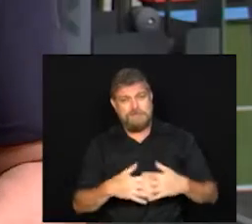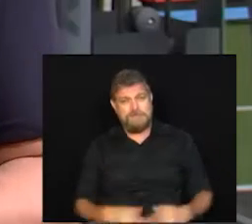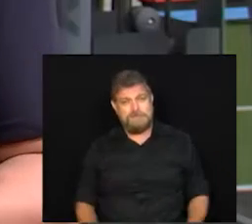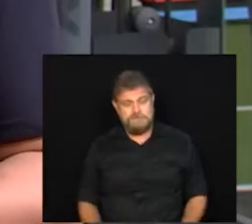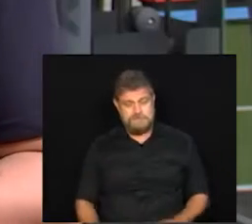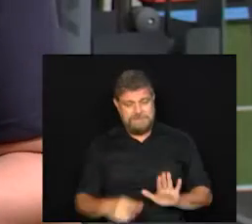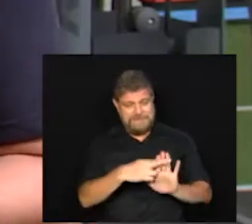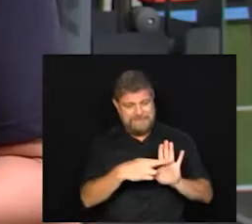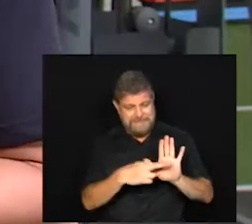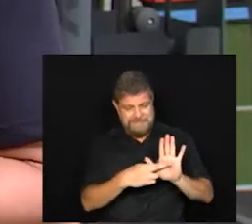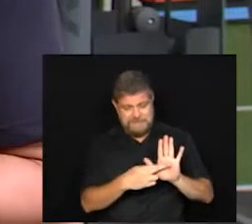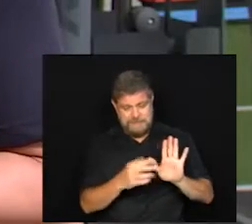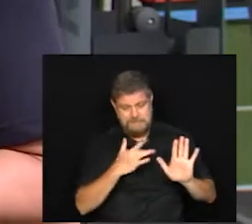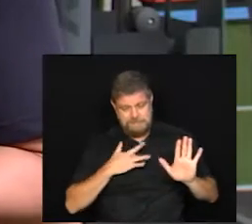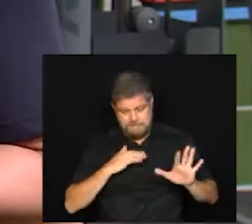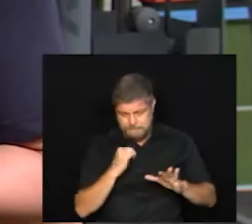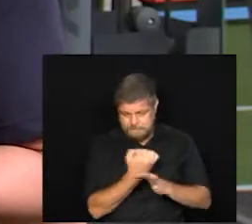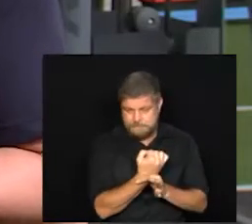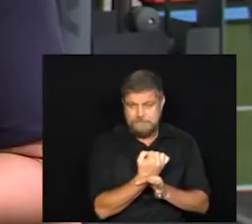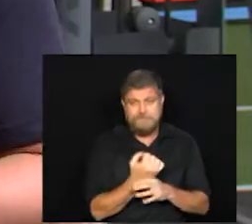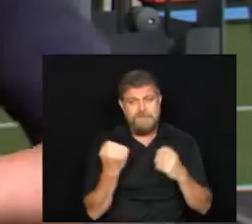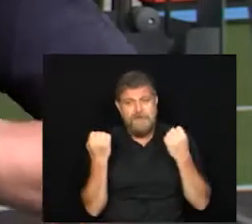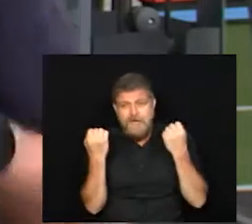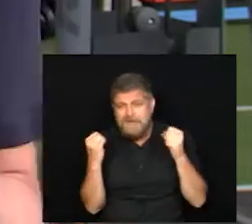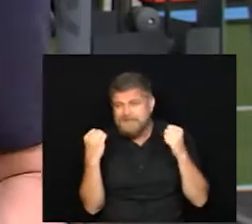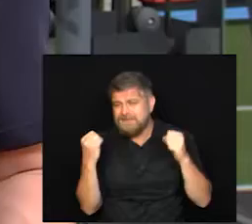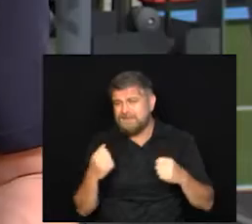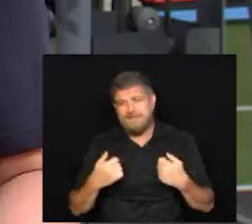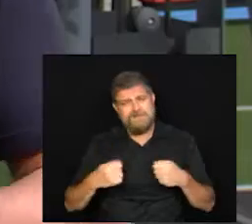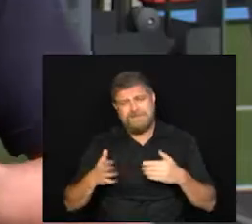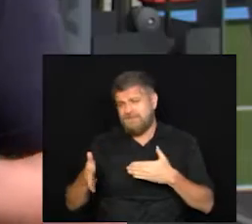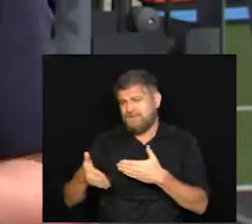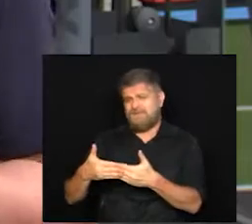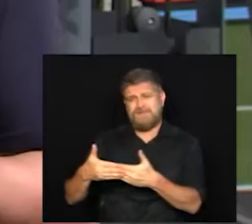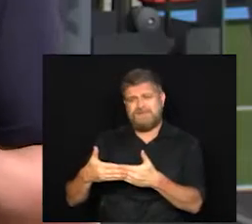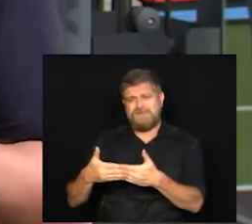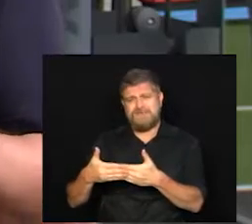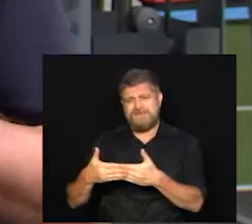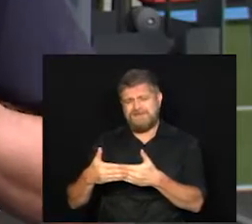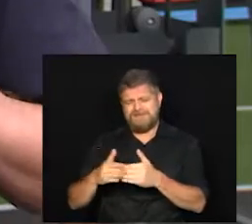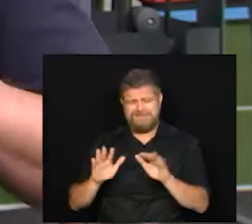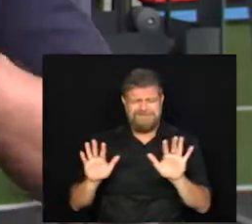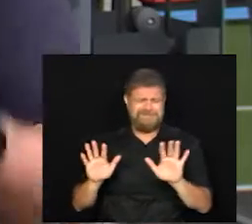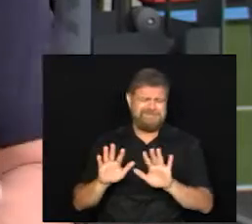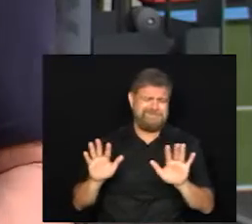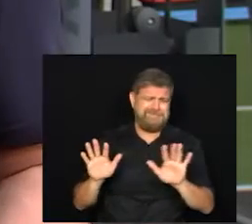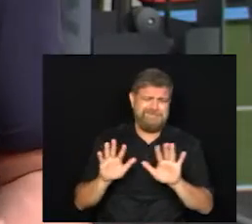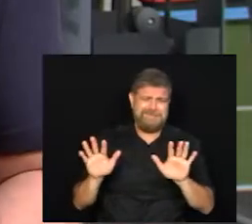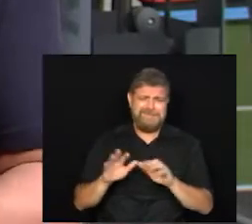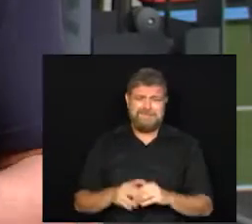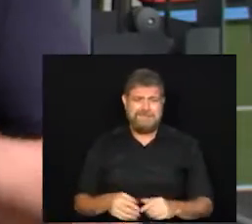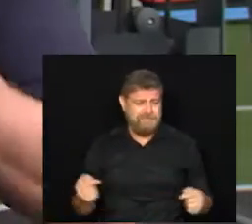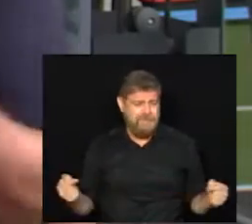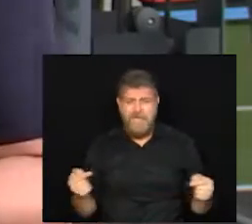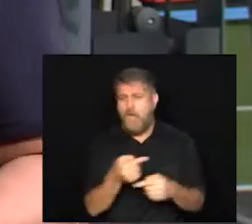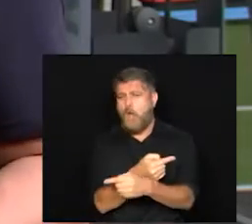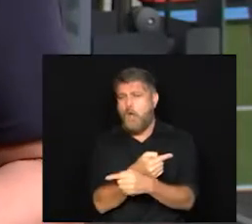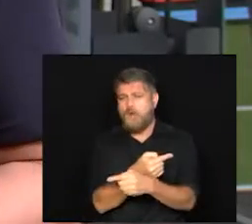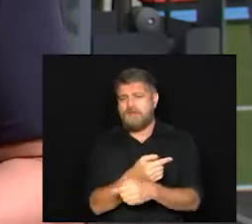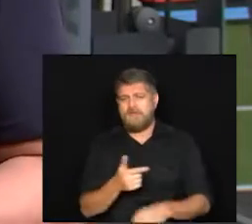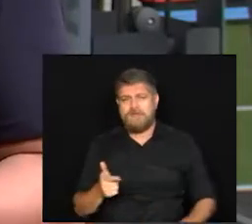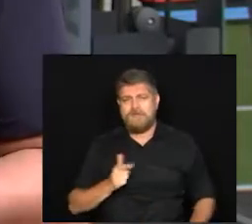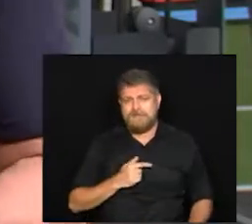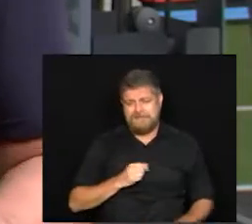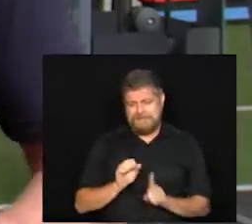obedecendo às normas de biossegurança, a academia não tem nada a ir contra esse processo. Não é um meio